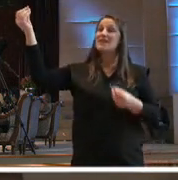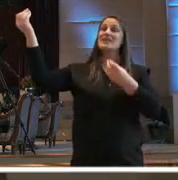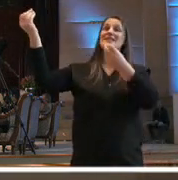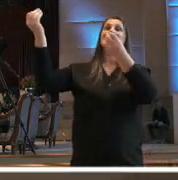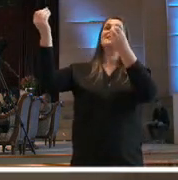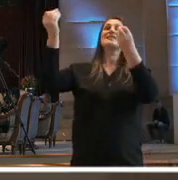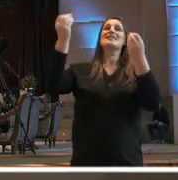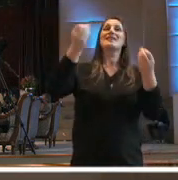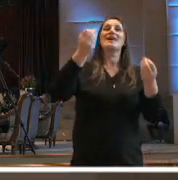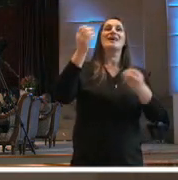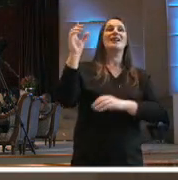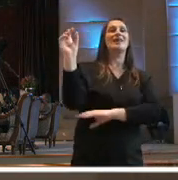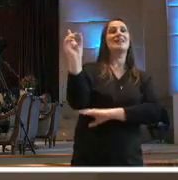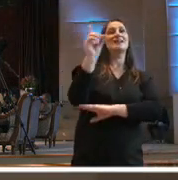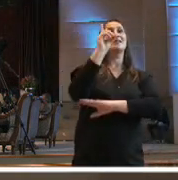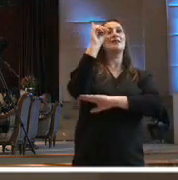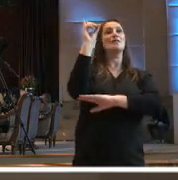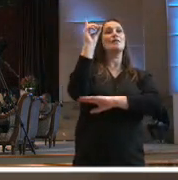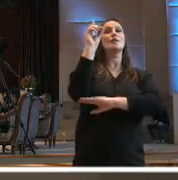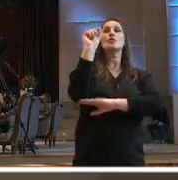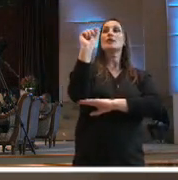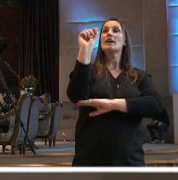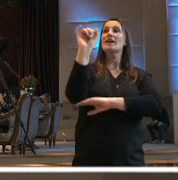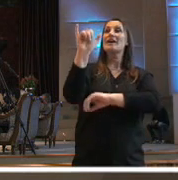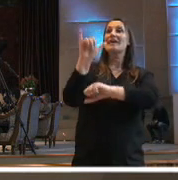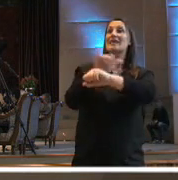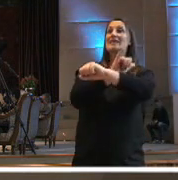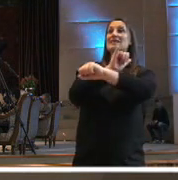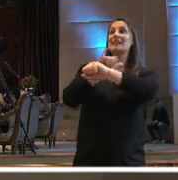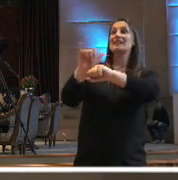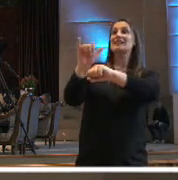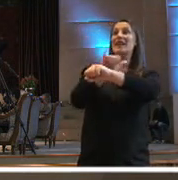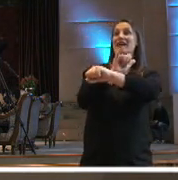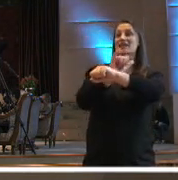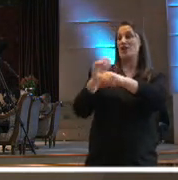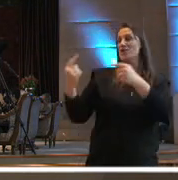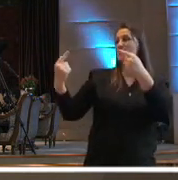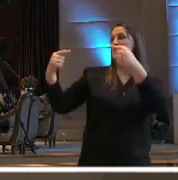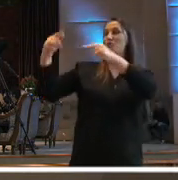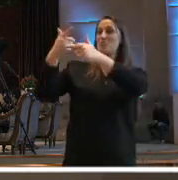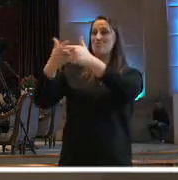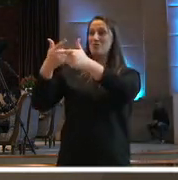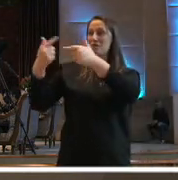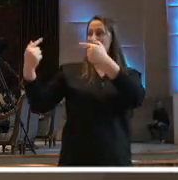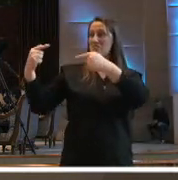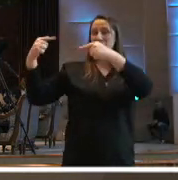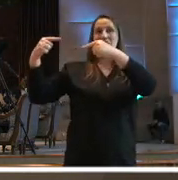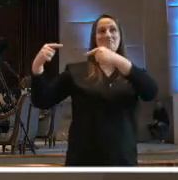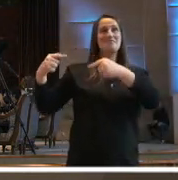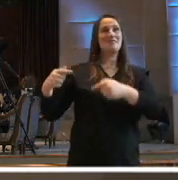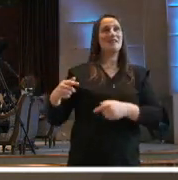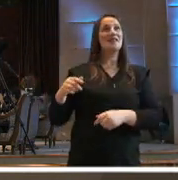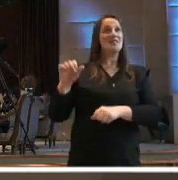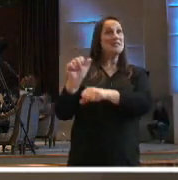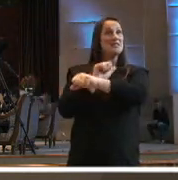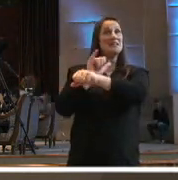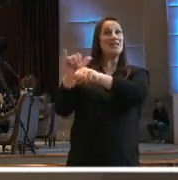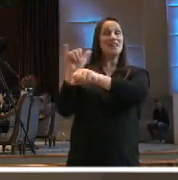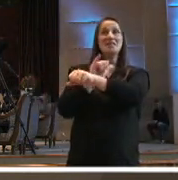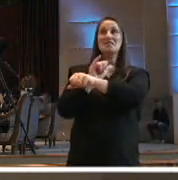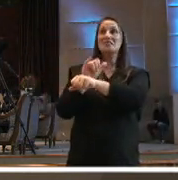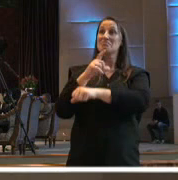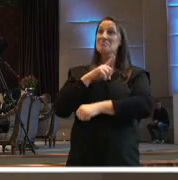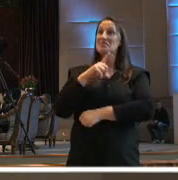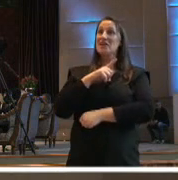a Davi uma estratégia de enfrentar o problema que ele estava vivendo. E, queridos, essa estratégia